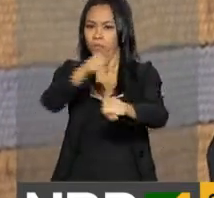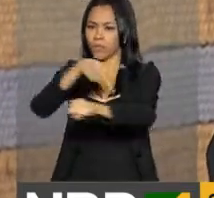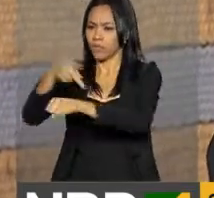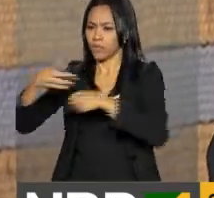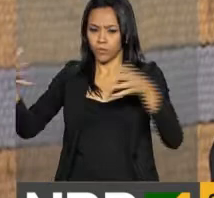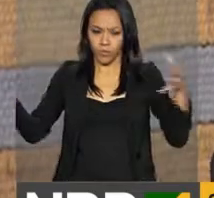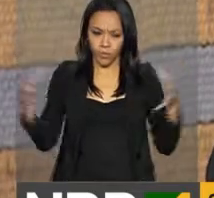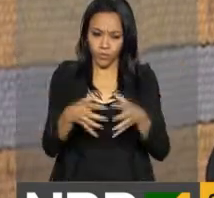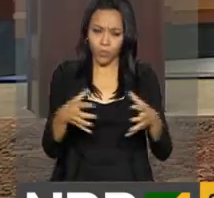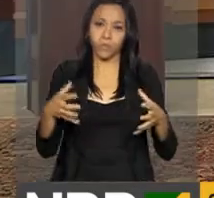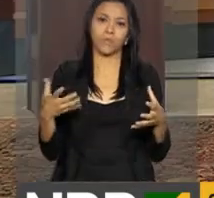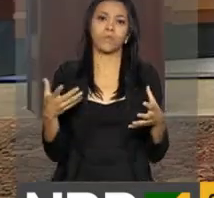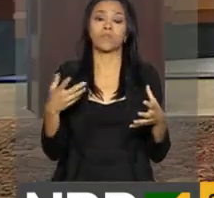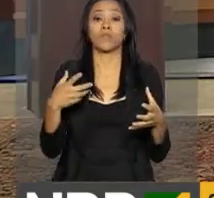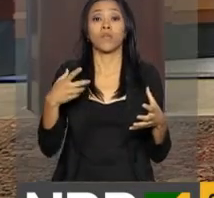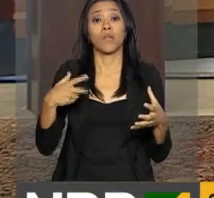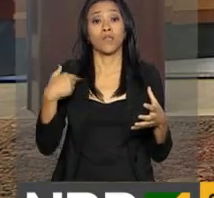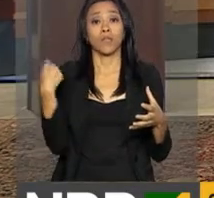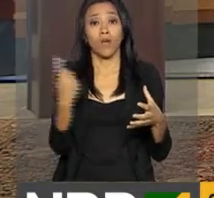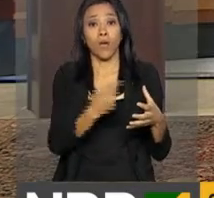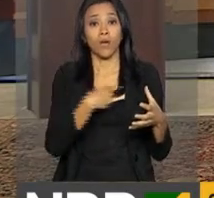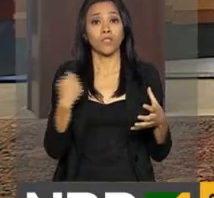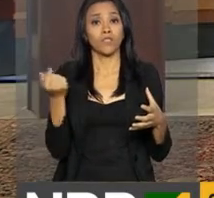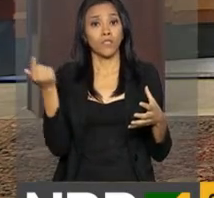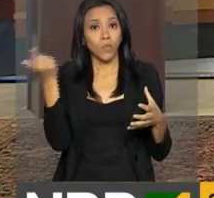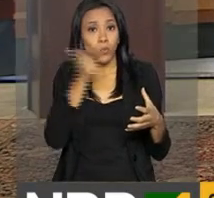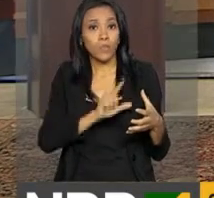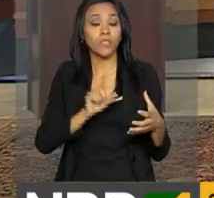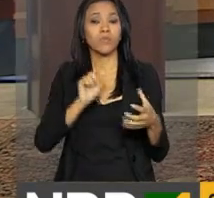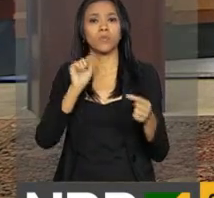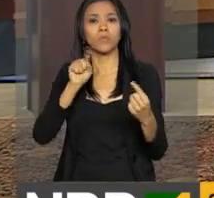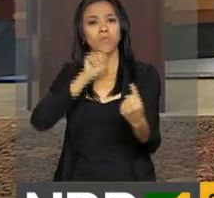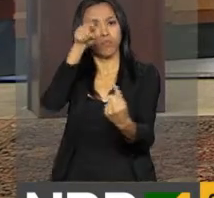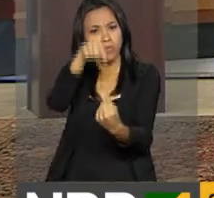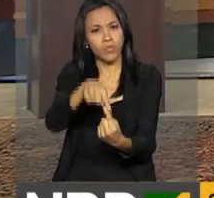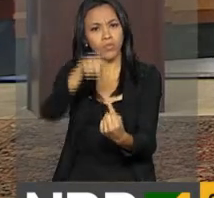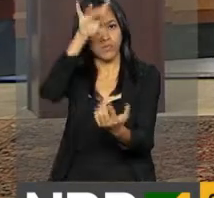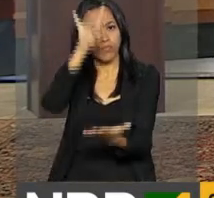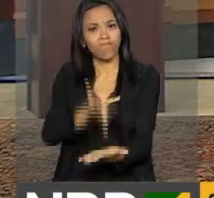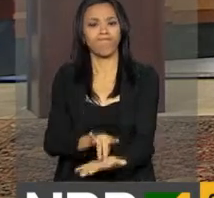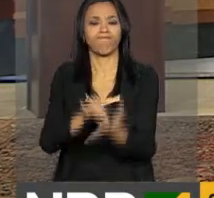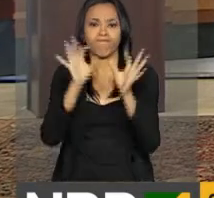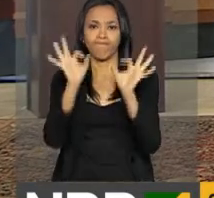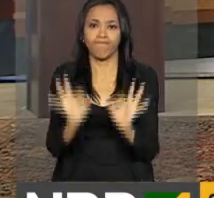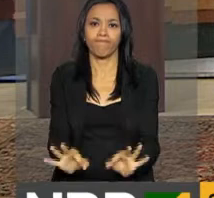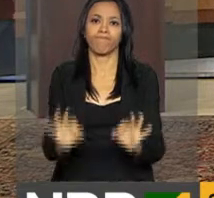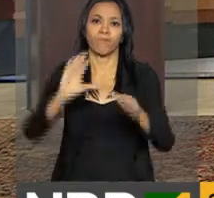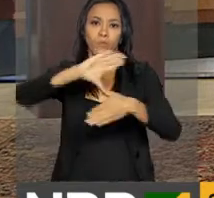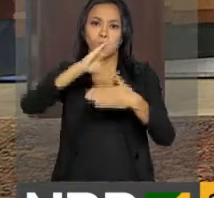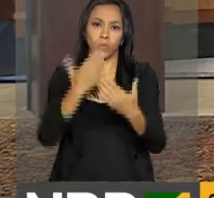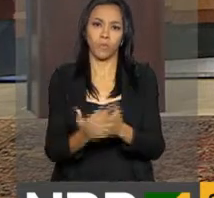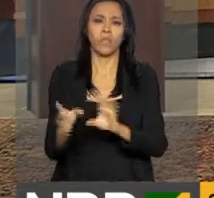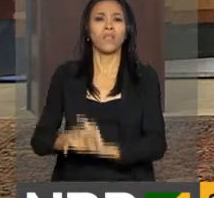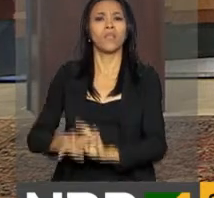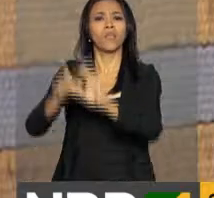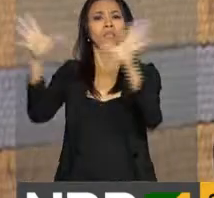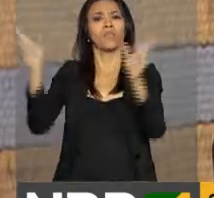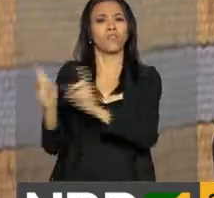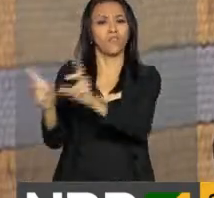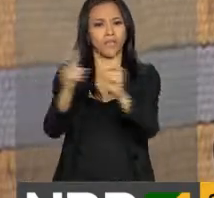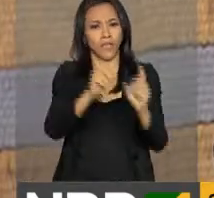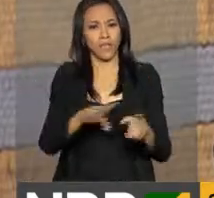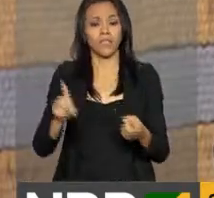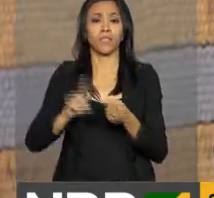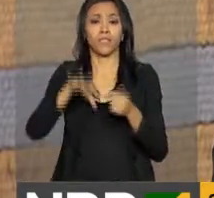Aloísio, resgatamos a vocação original do Mercosul para o livre mercado, para a democracia, para os